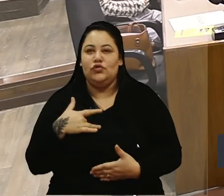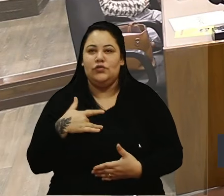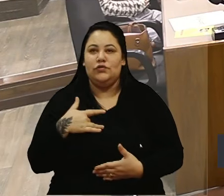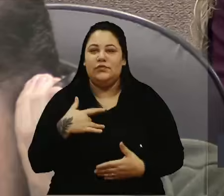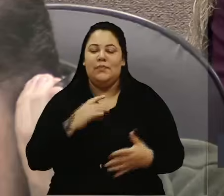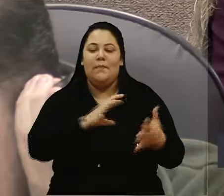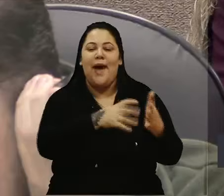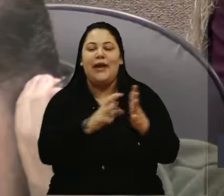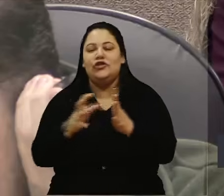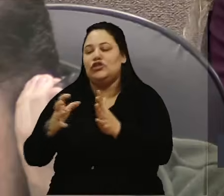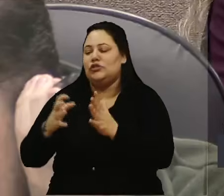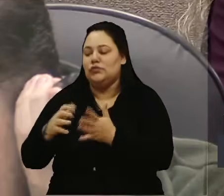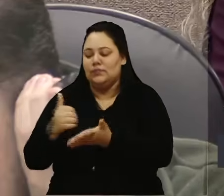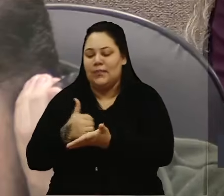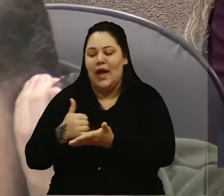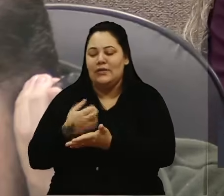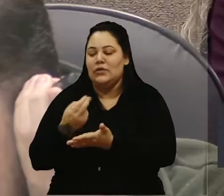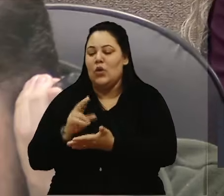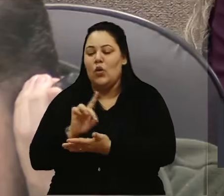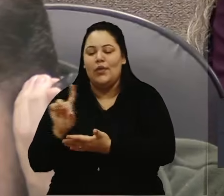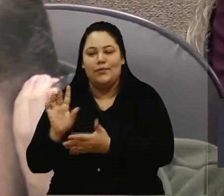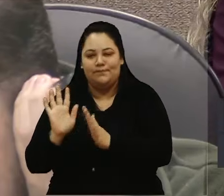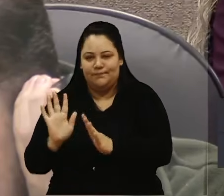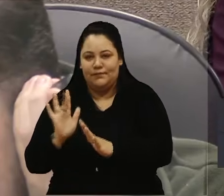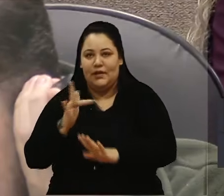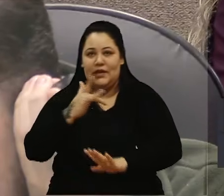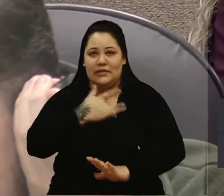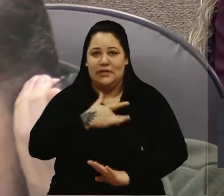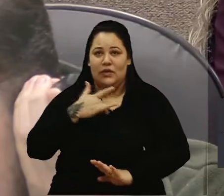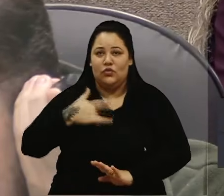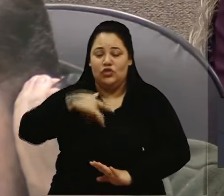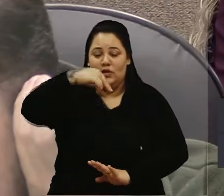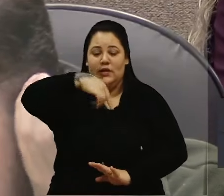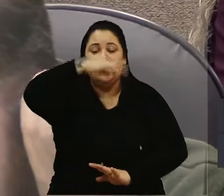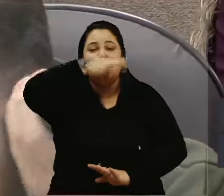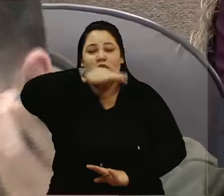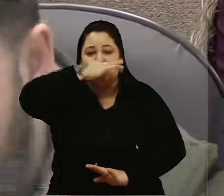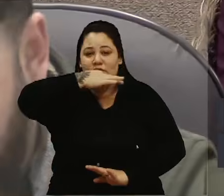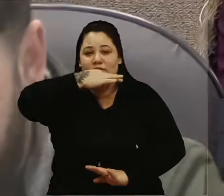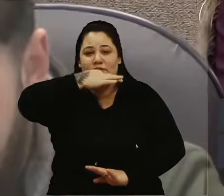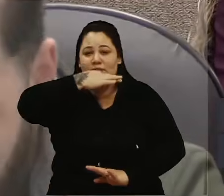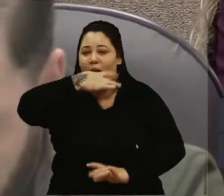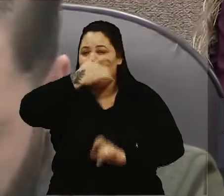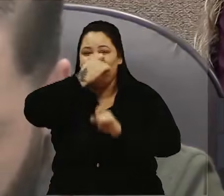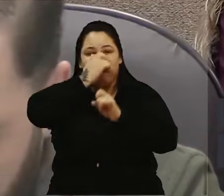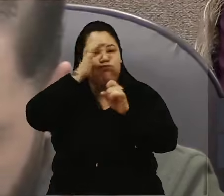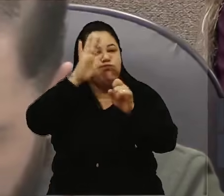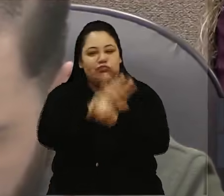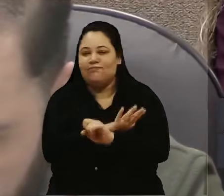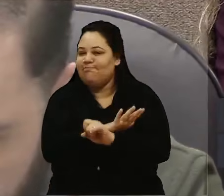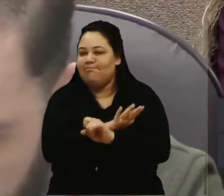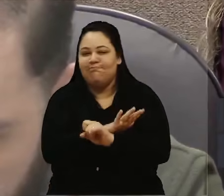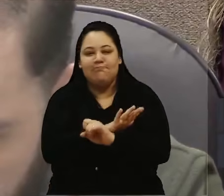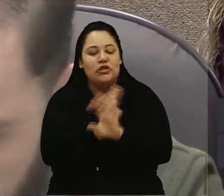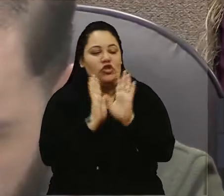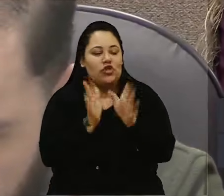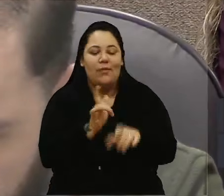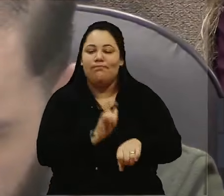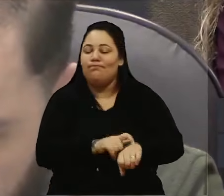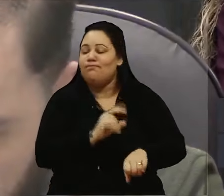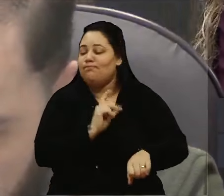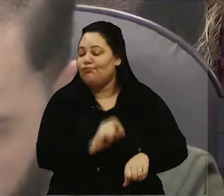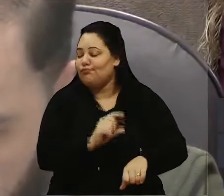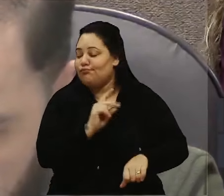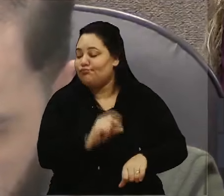né, base de governo ou não. A situação da saúde em Caxias do Sul está colapsada já há algum tempo e a gente vem